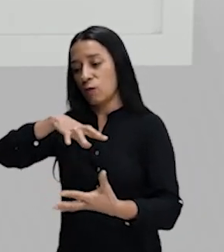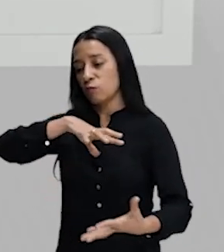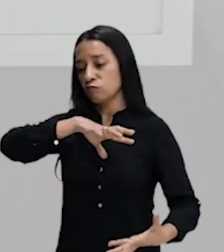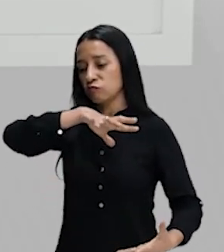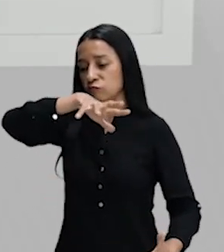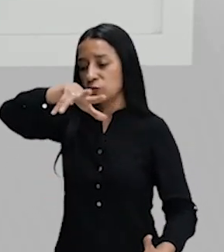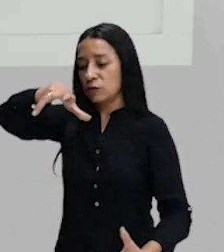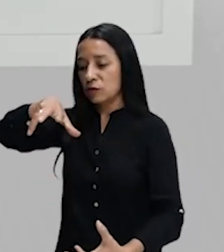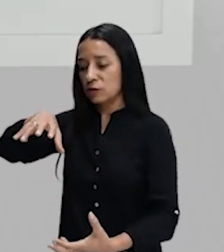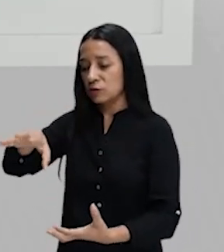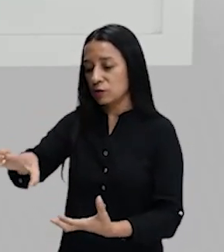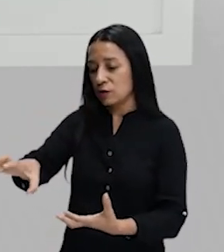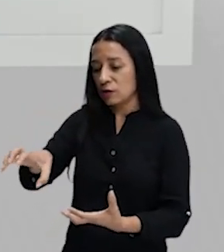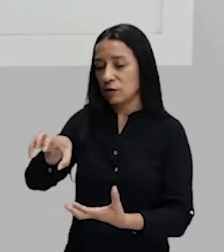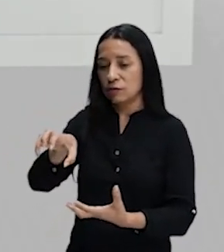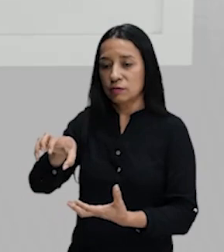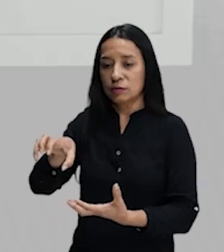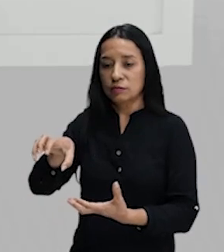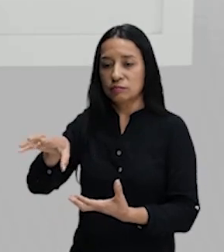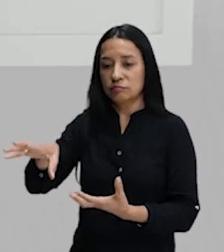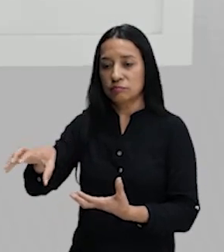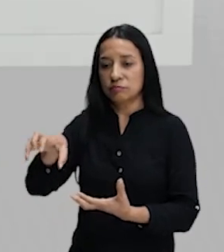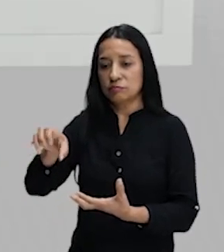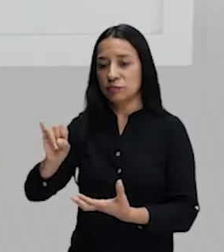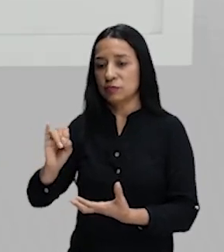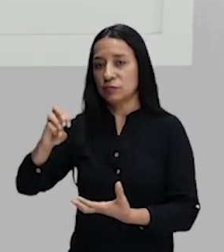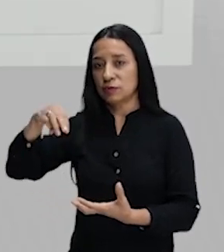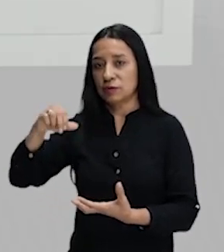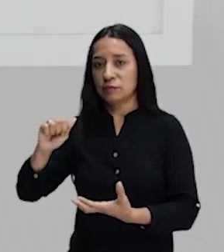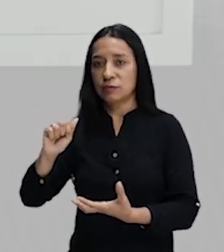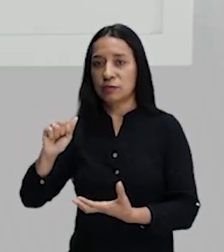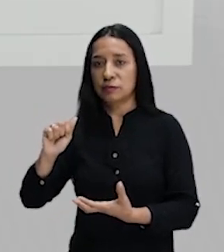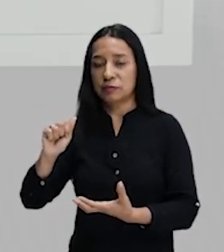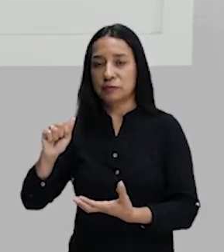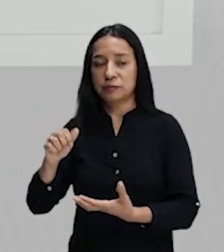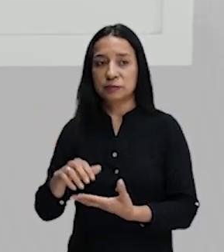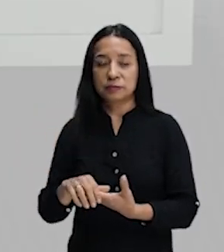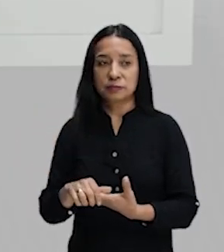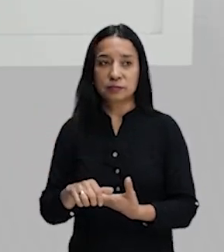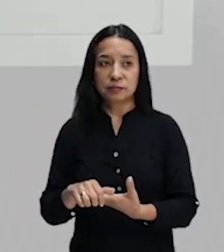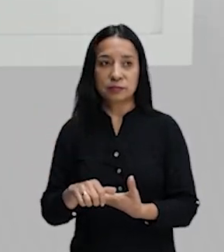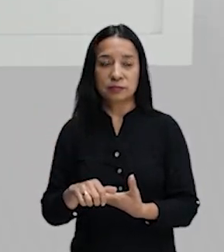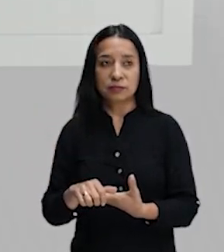Levando em consideração que nós temos a Terra como um grande ímã. Ok?